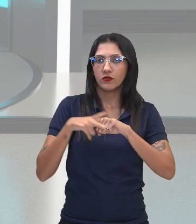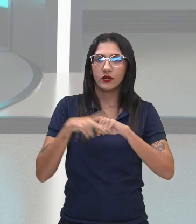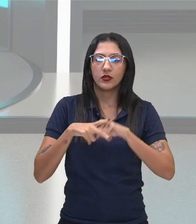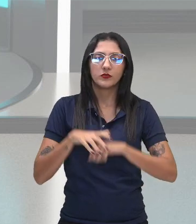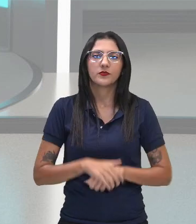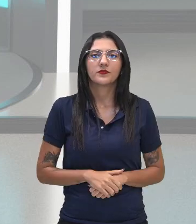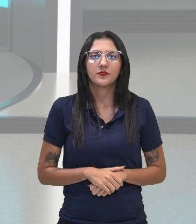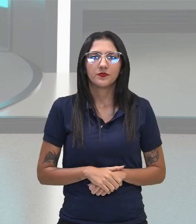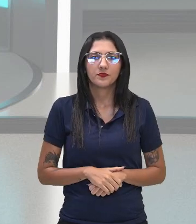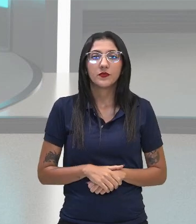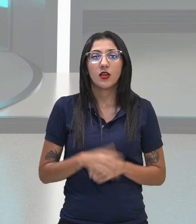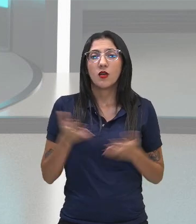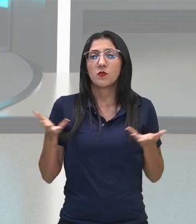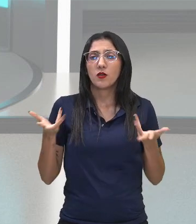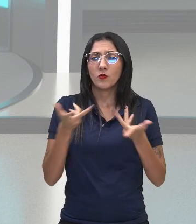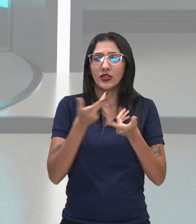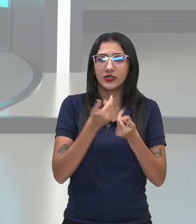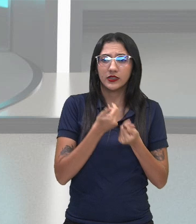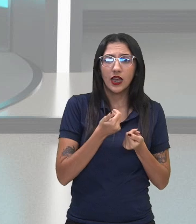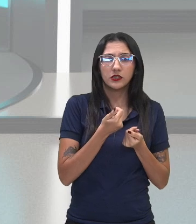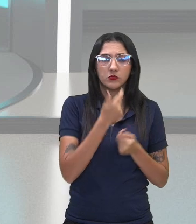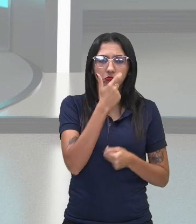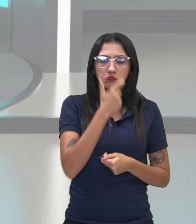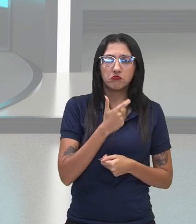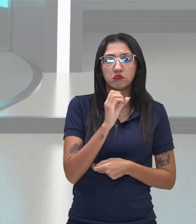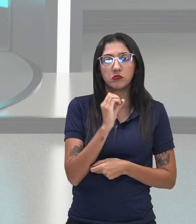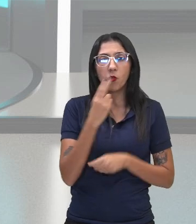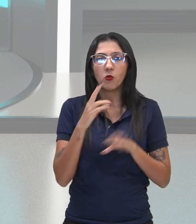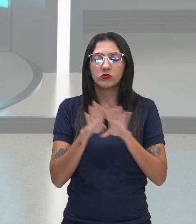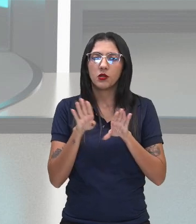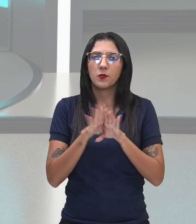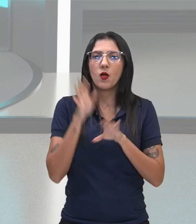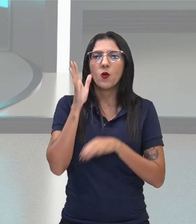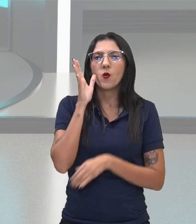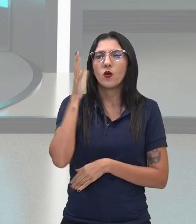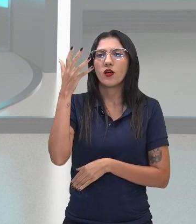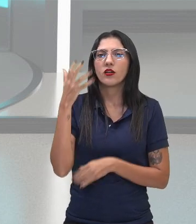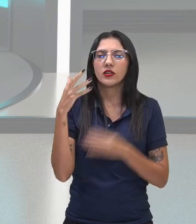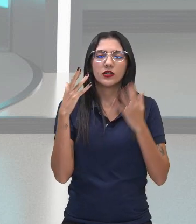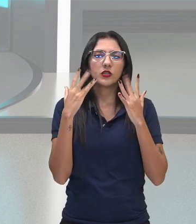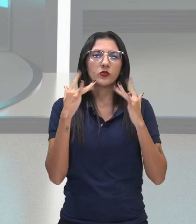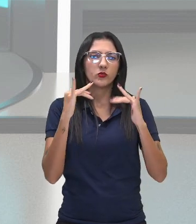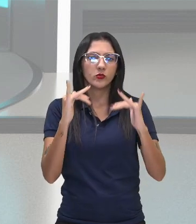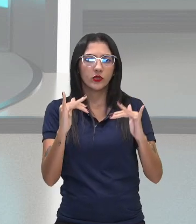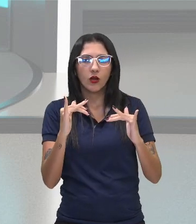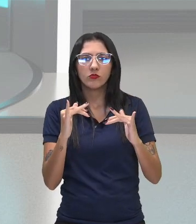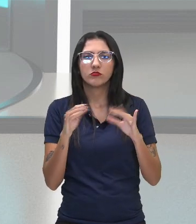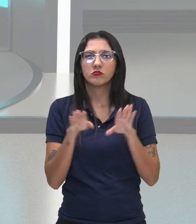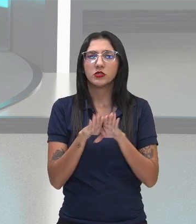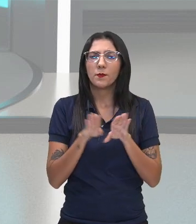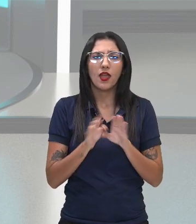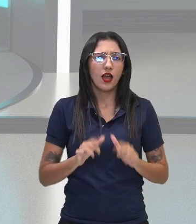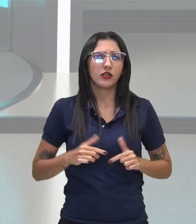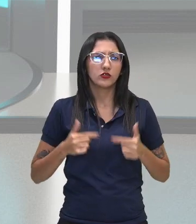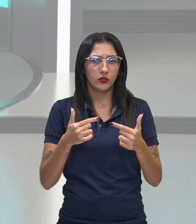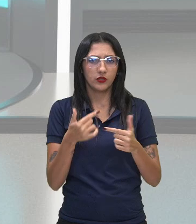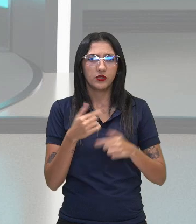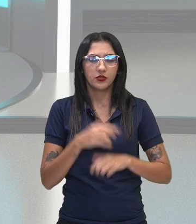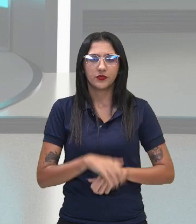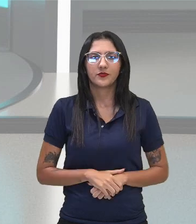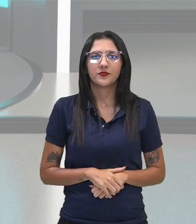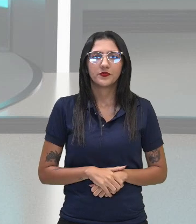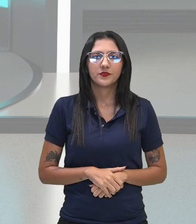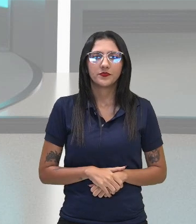tanto qualidade e estado, como também fenômenos da natureza e ação, tá bom? Então,